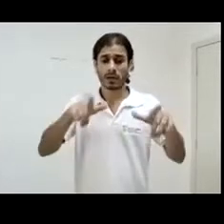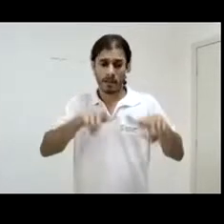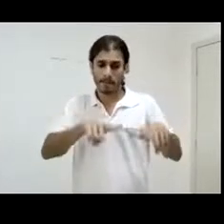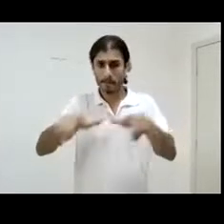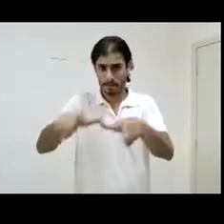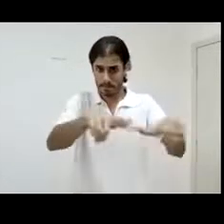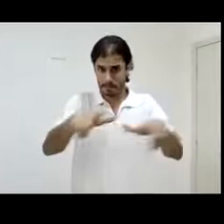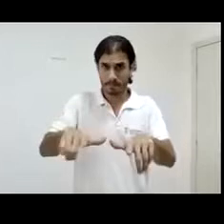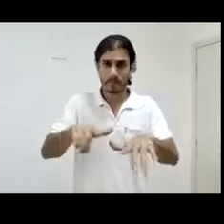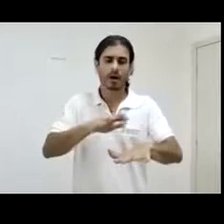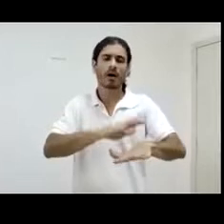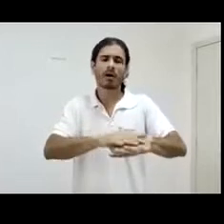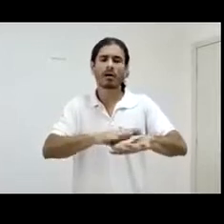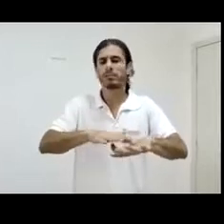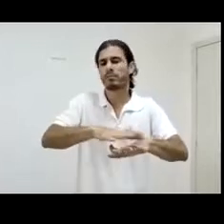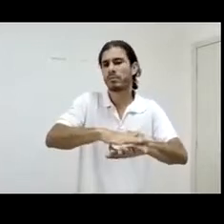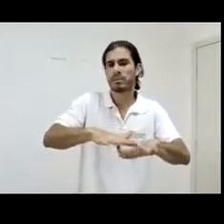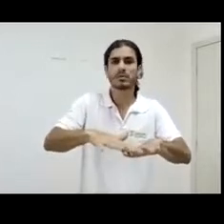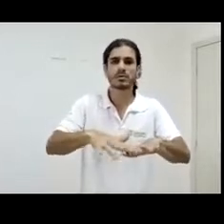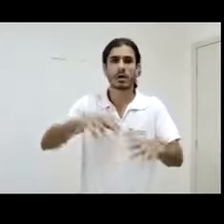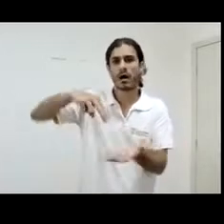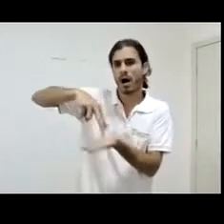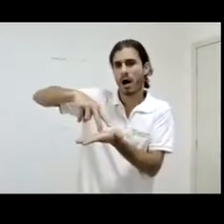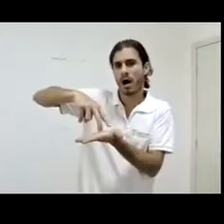consiga ir auxiliando, né?